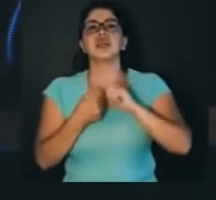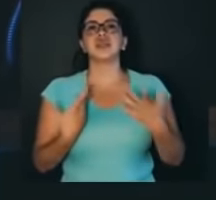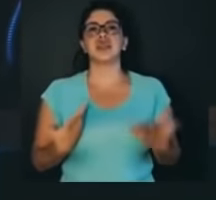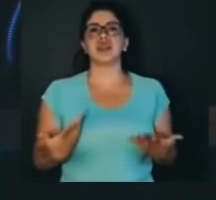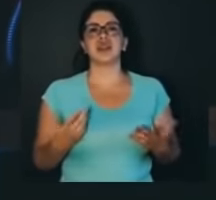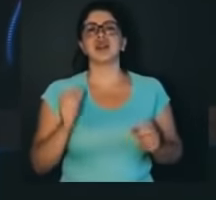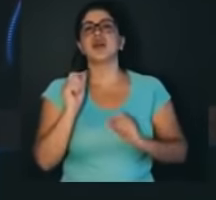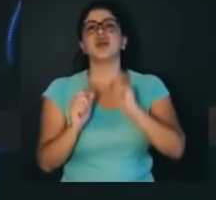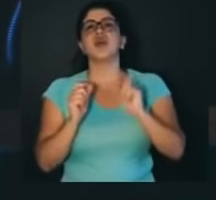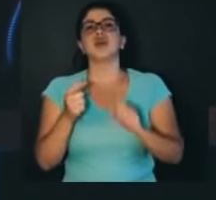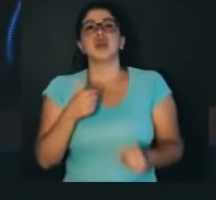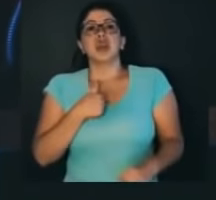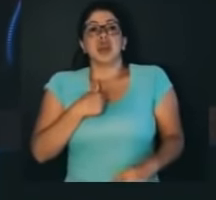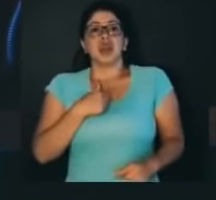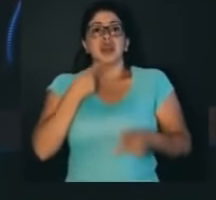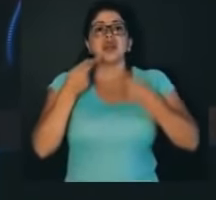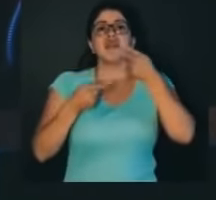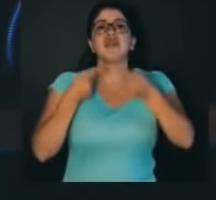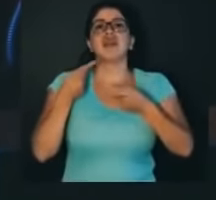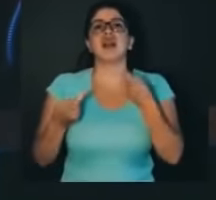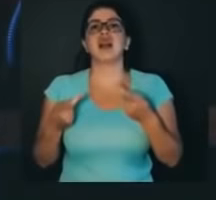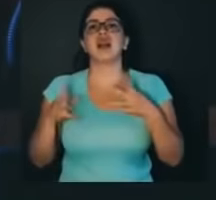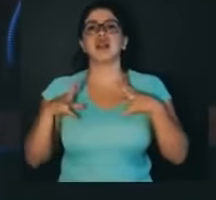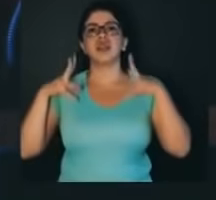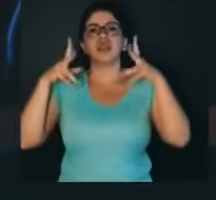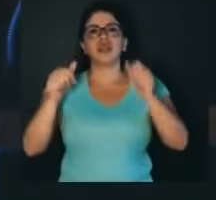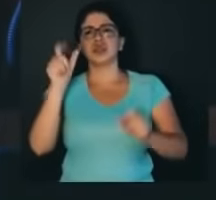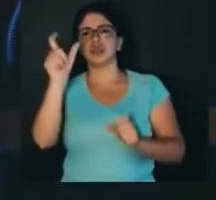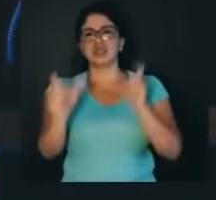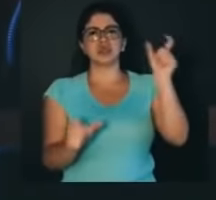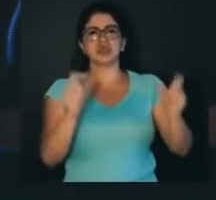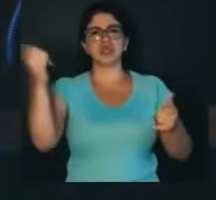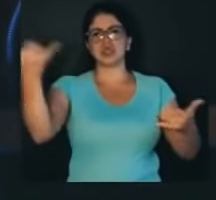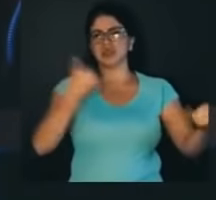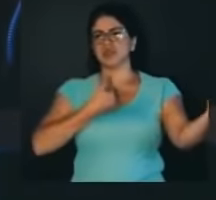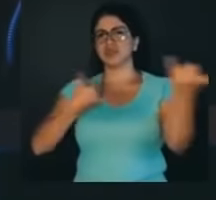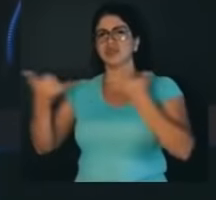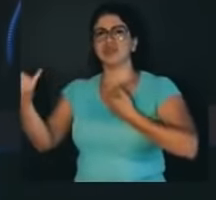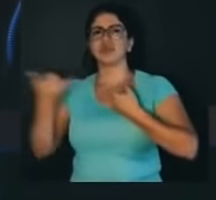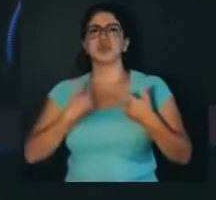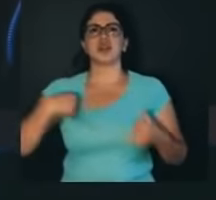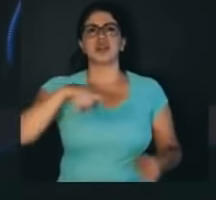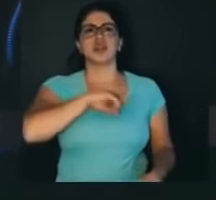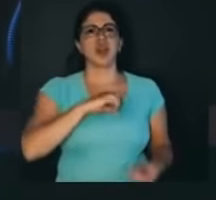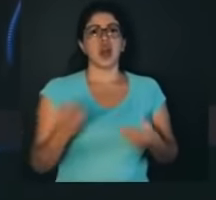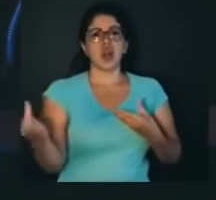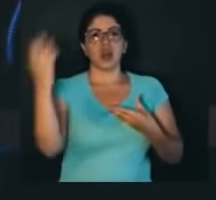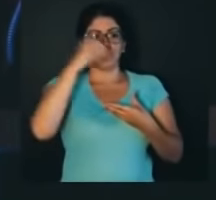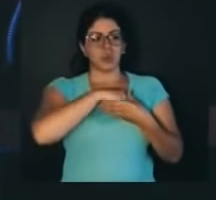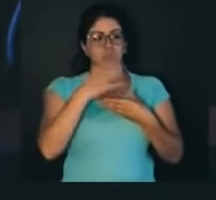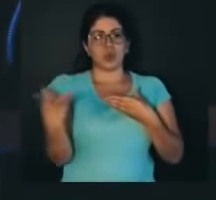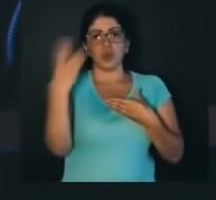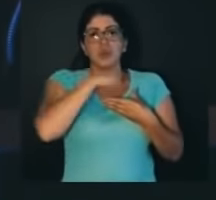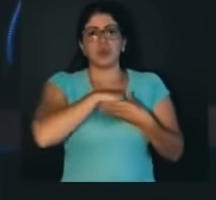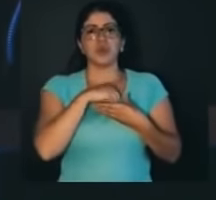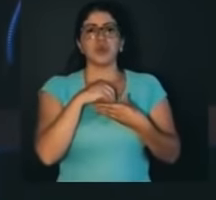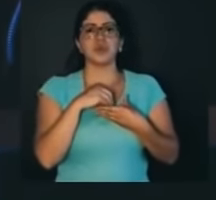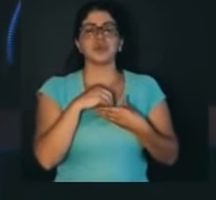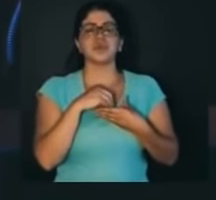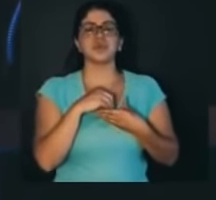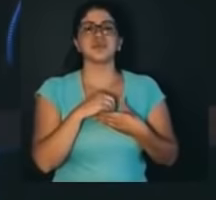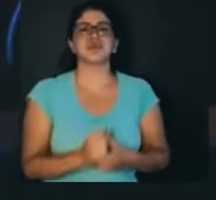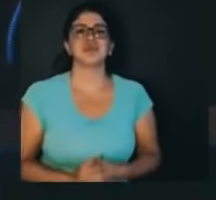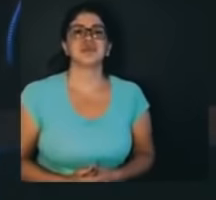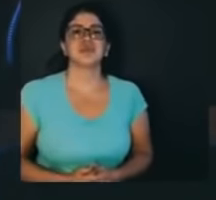nós todas as palavras que vão sendo proferidas a nós. Isso aonde? No seio de nossas famílias.